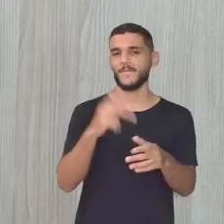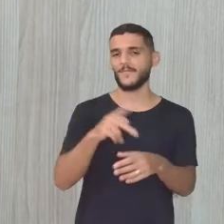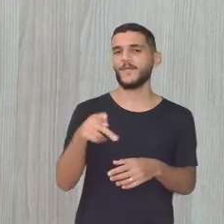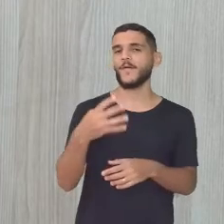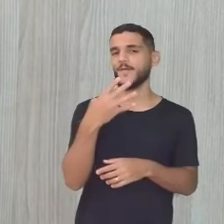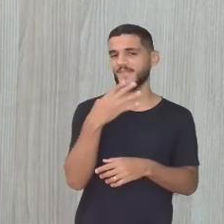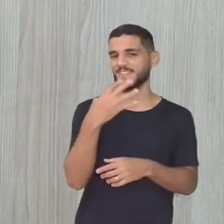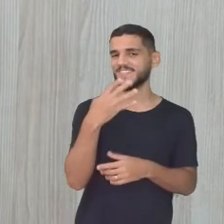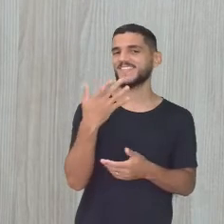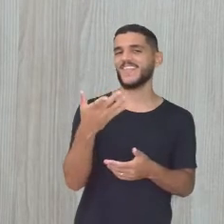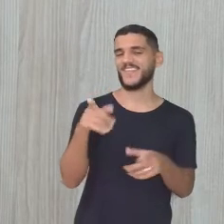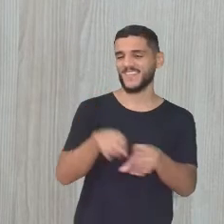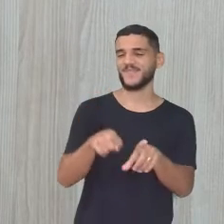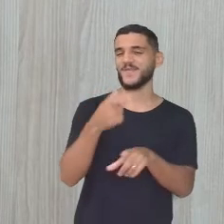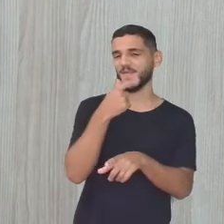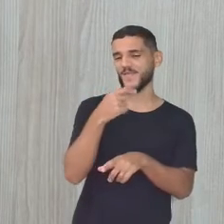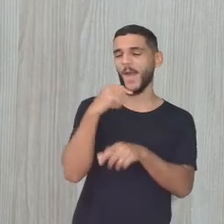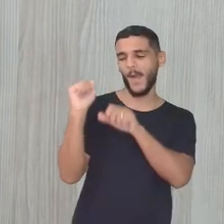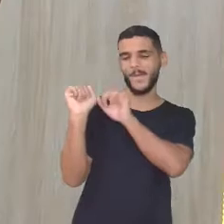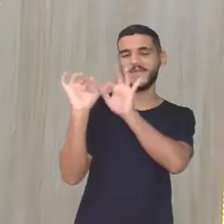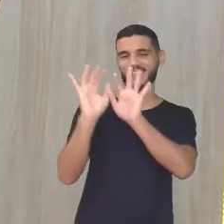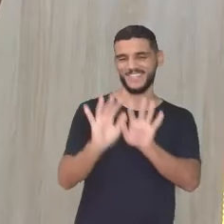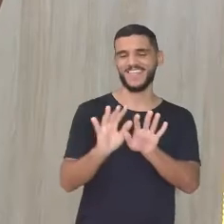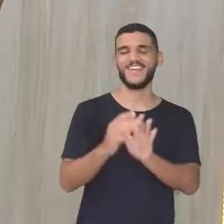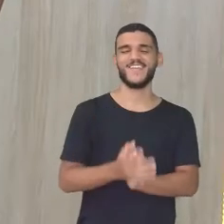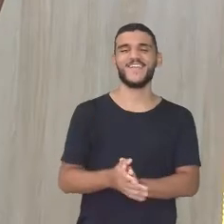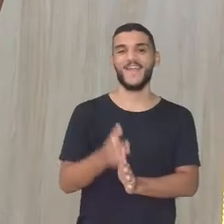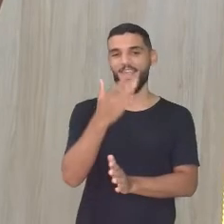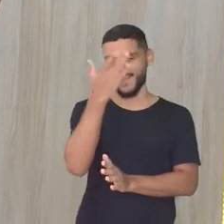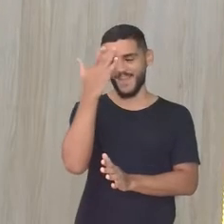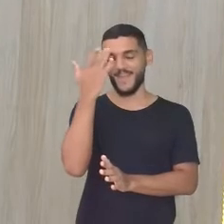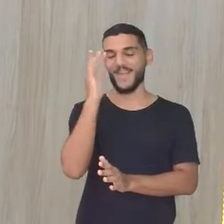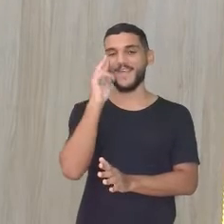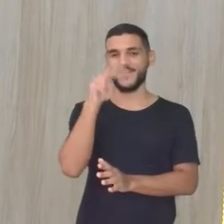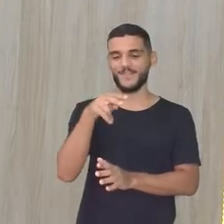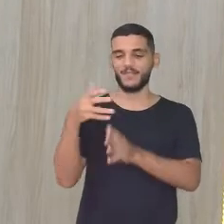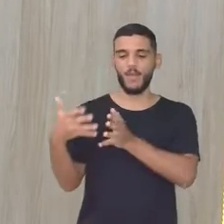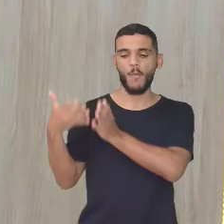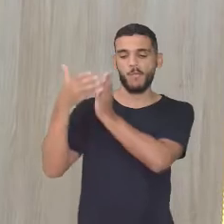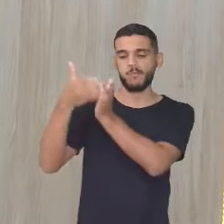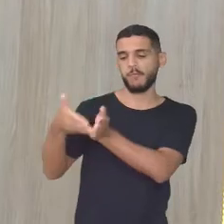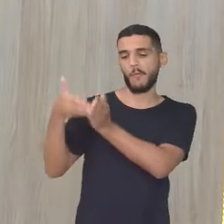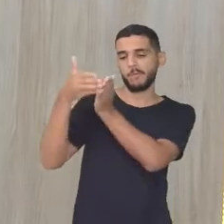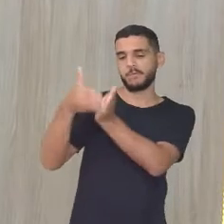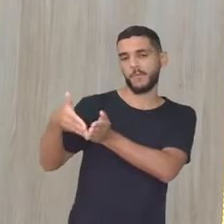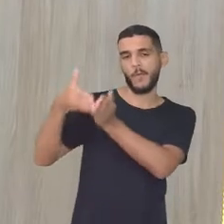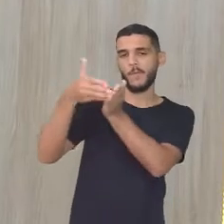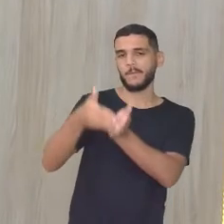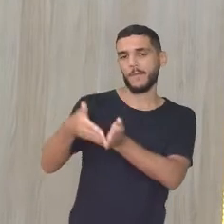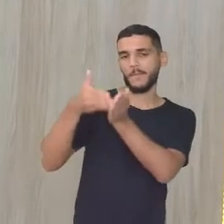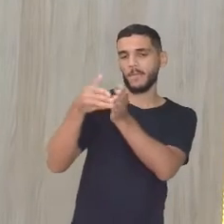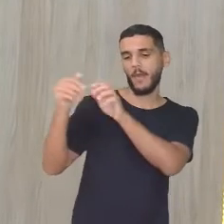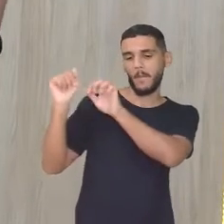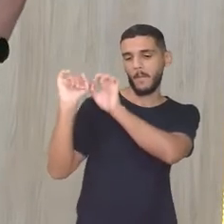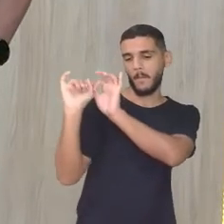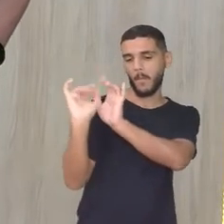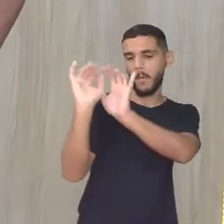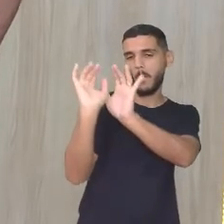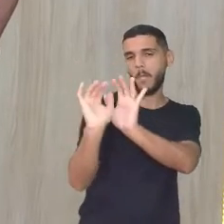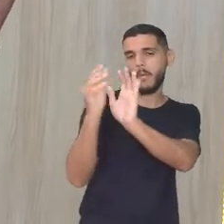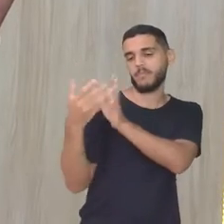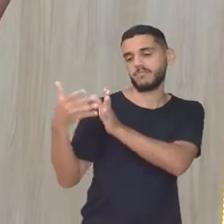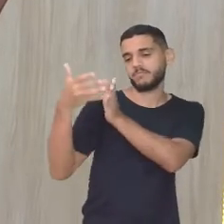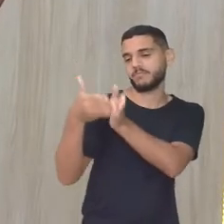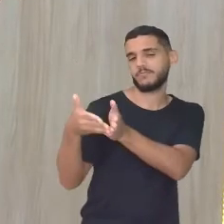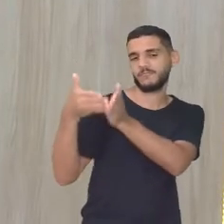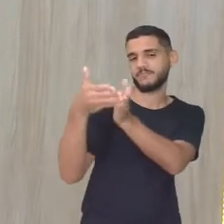Conheci, ele é meu padrinho. Eu vi no Santa Maria. Tem Santa Maria, Pita e Ninha. Então a Nau Capitânia, olha, nome bonito, eu acho bonito.